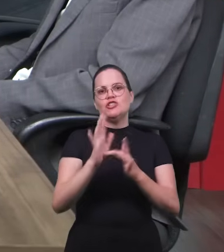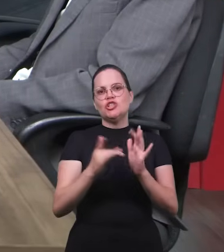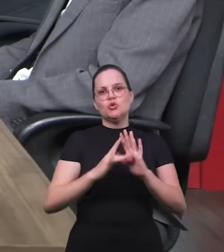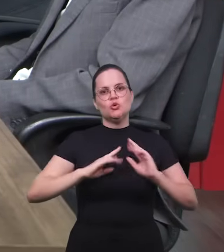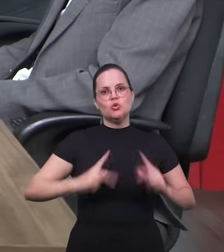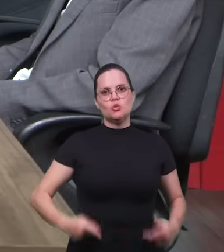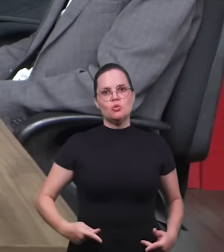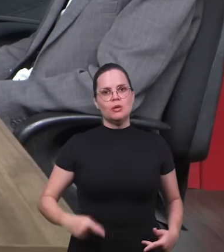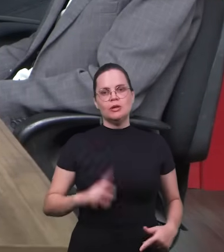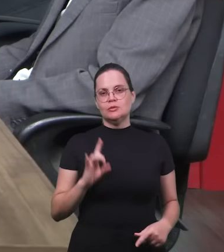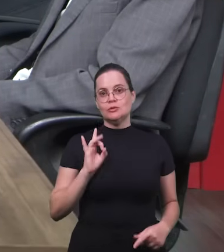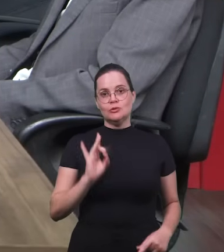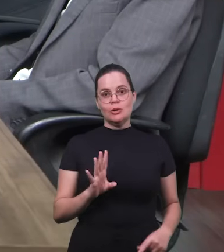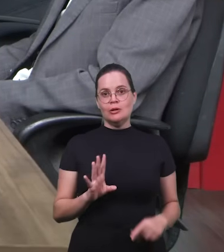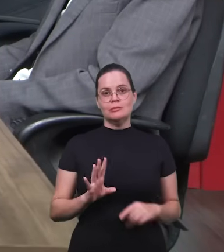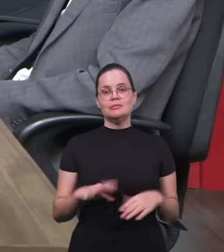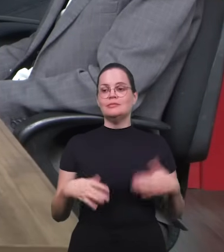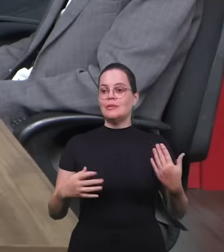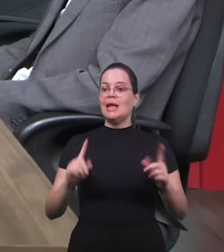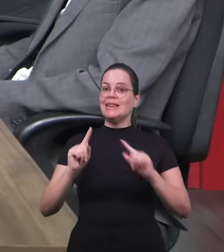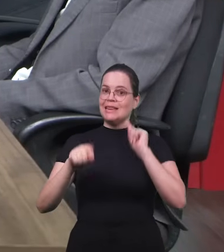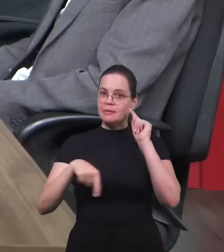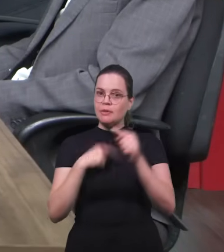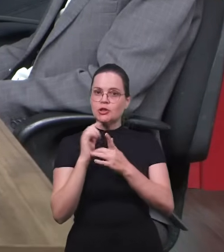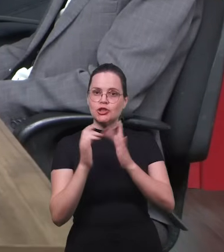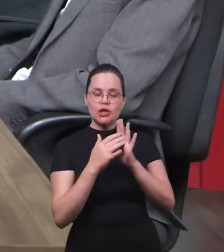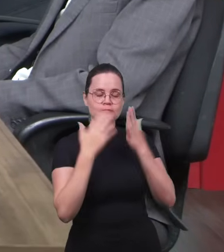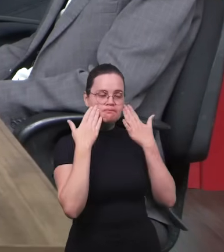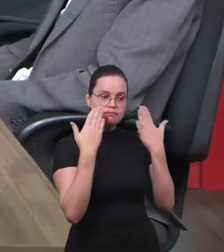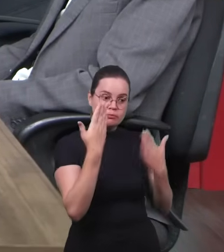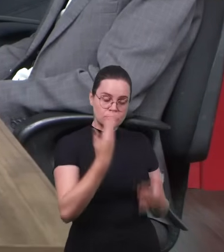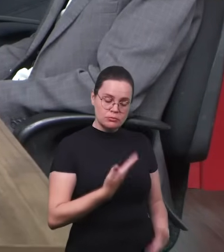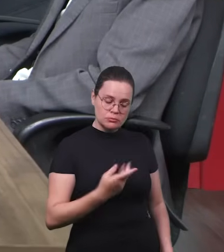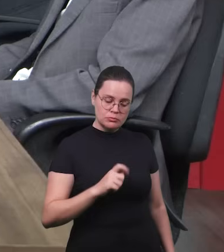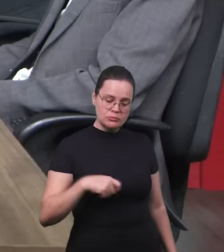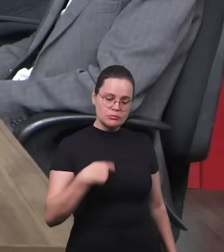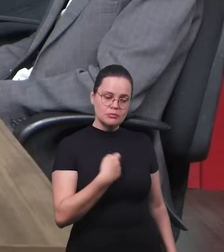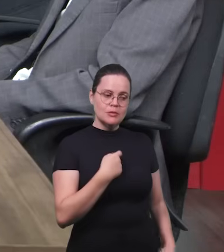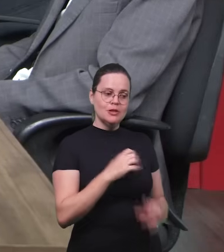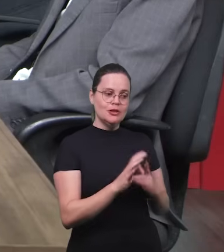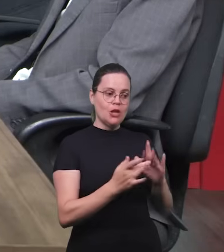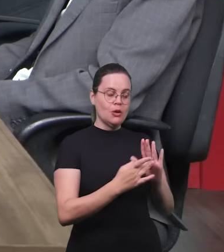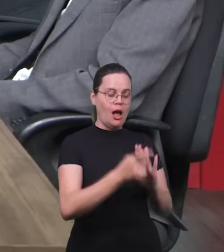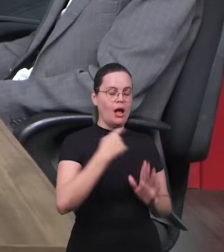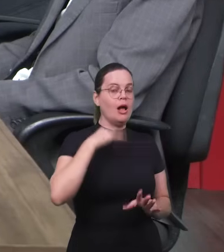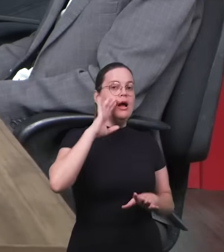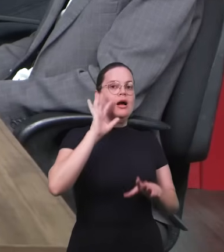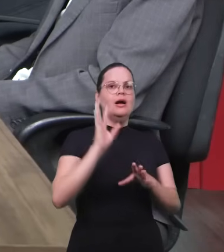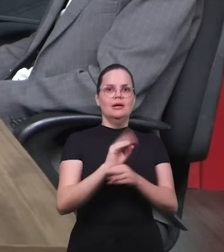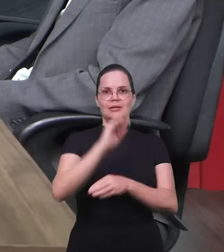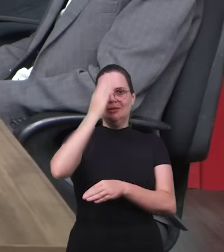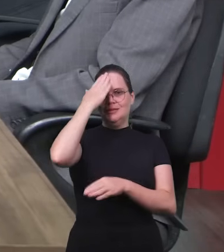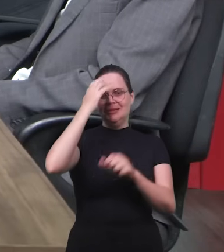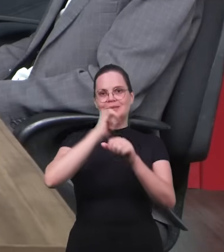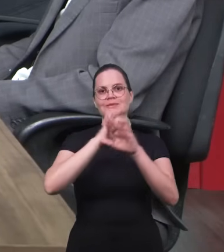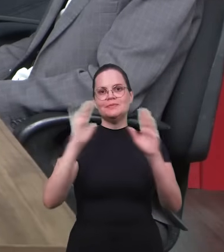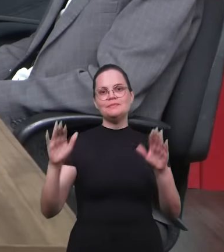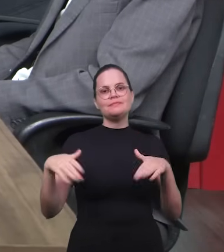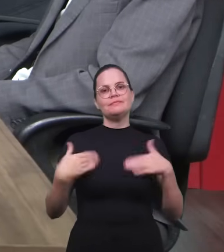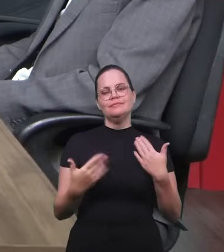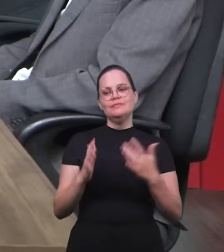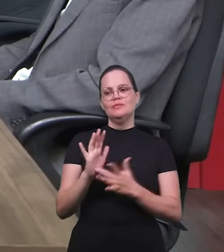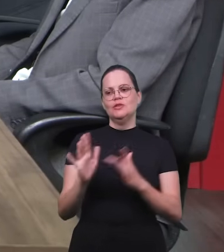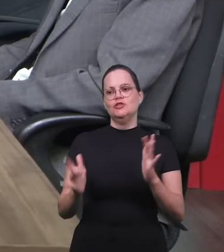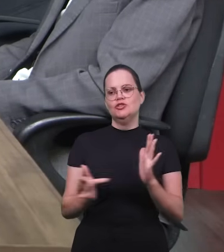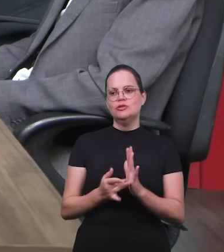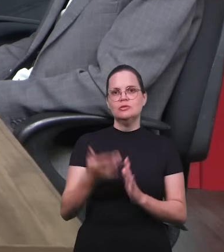glorificado. E a partir daí Jesus começou a se revelar a eles, eles começaram a entender, né? Então, Jesus no seu ministério, ele era aquele